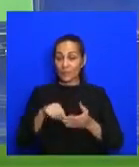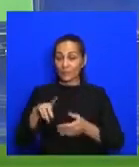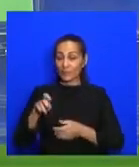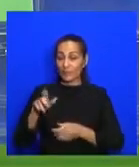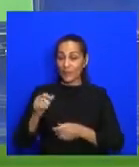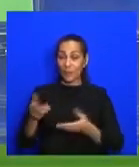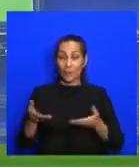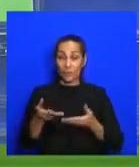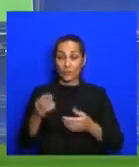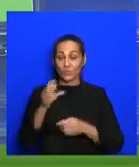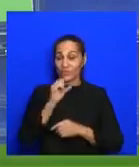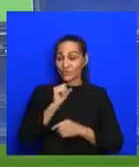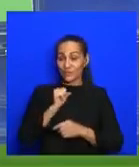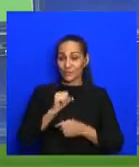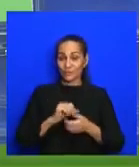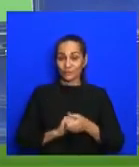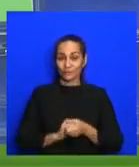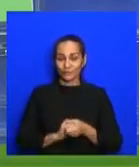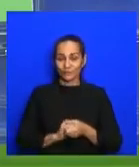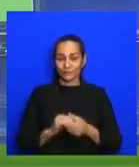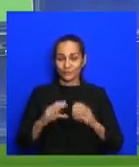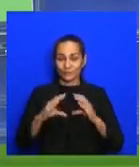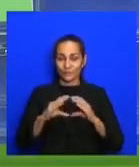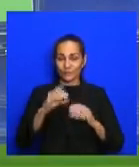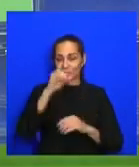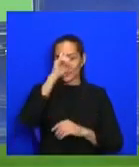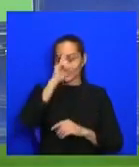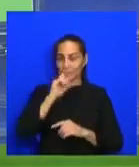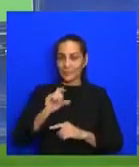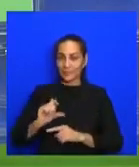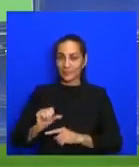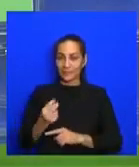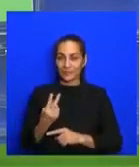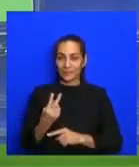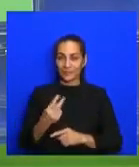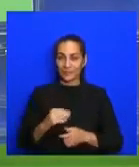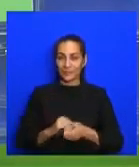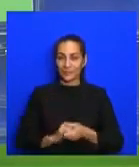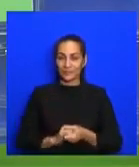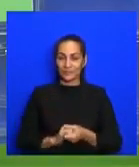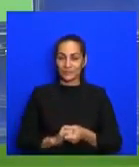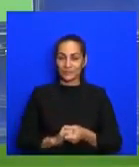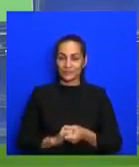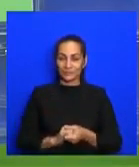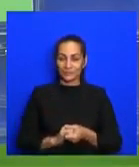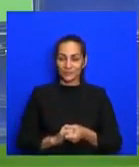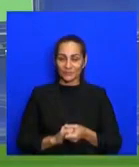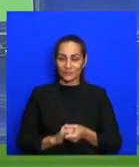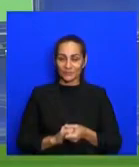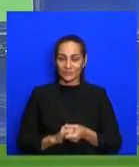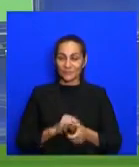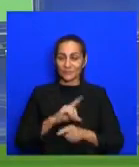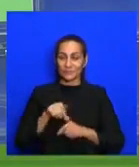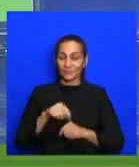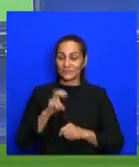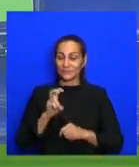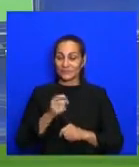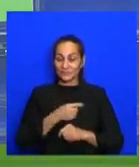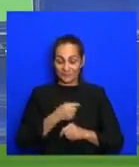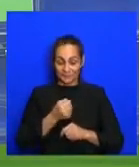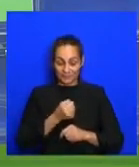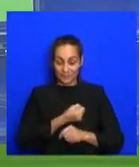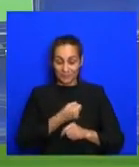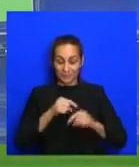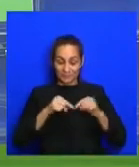sorteios da Mega Sena. Hoje e sábado. Bola amarela, 92. Amarela, número 92. Foram sorteados 5